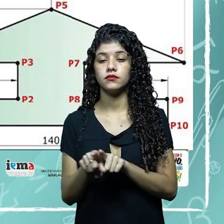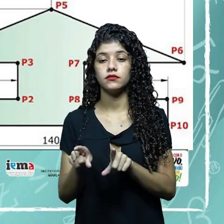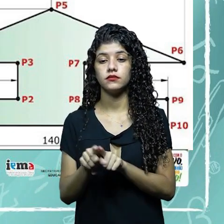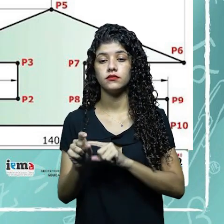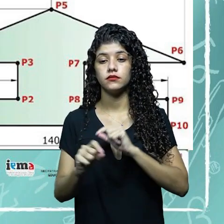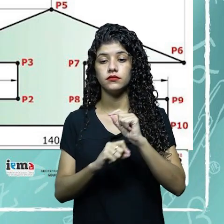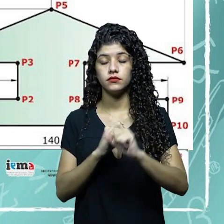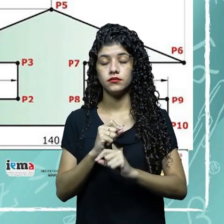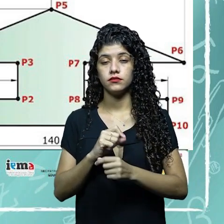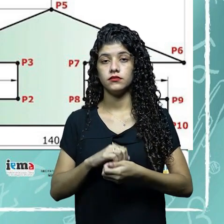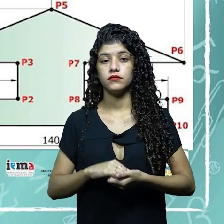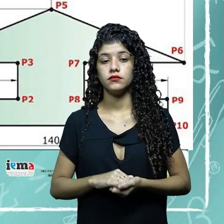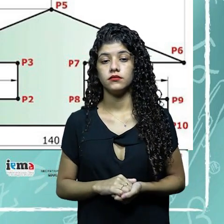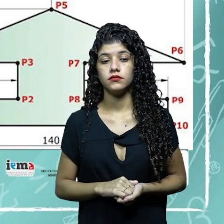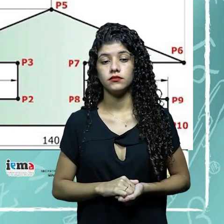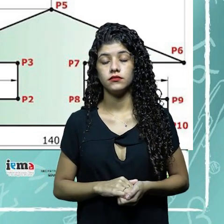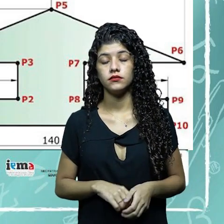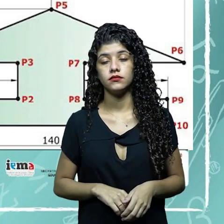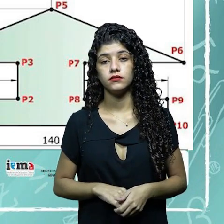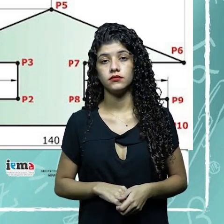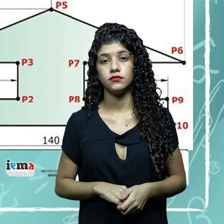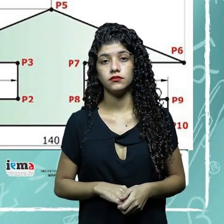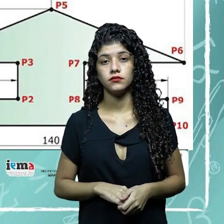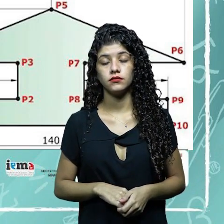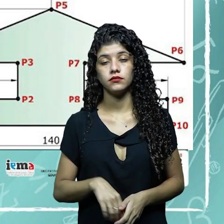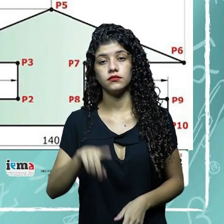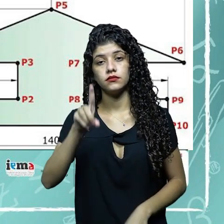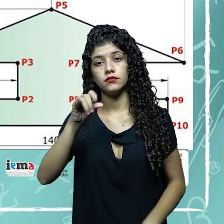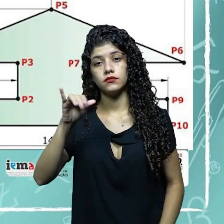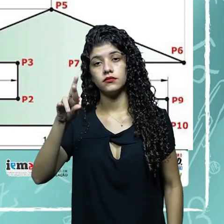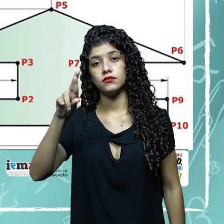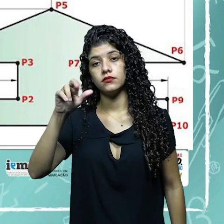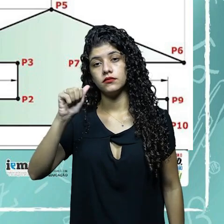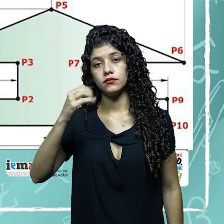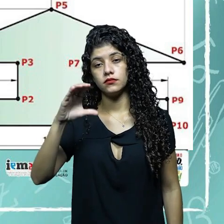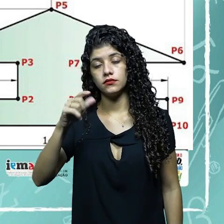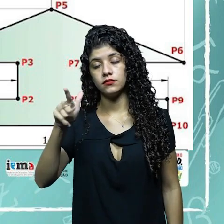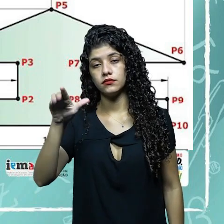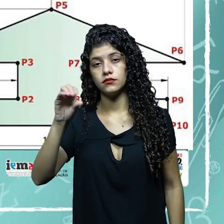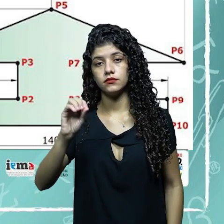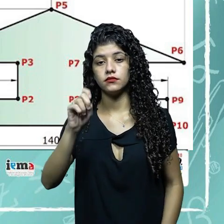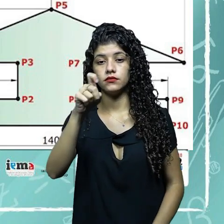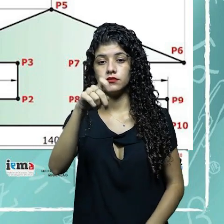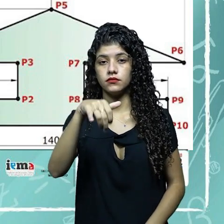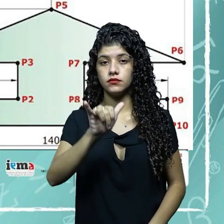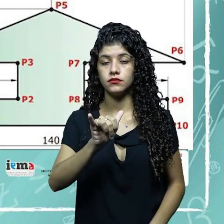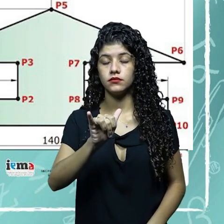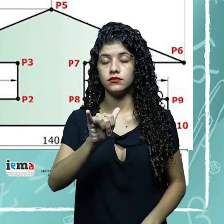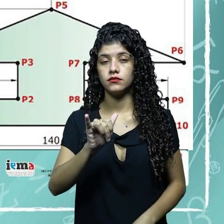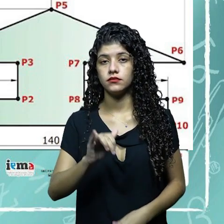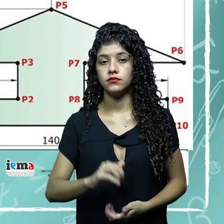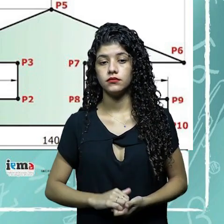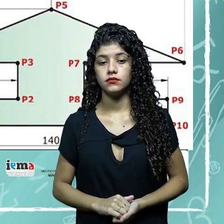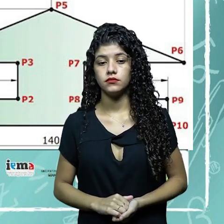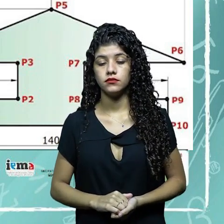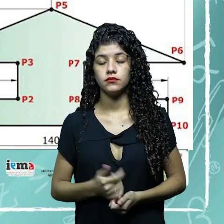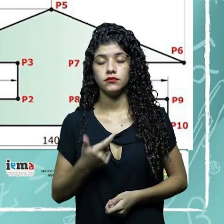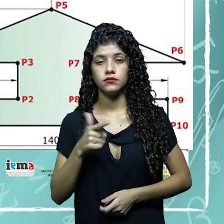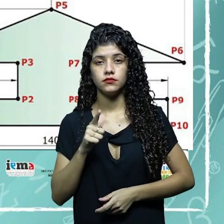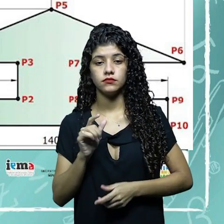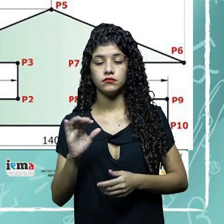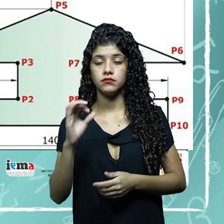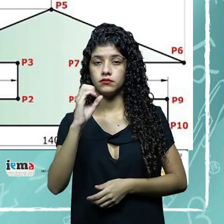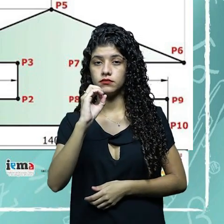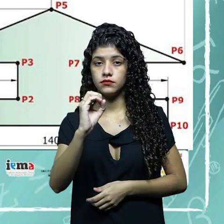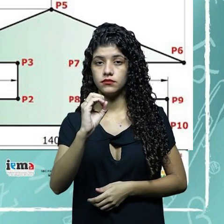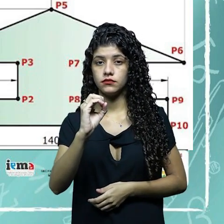colocar também a direção de Y. Se não for, se não tiver, é 0. Se não tiver